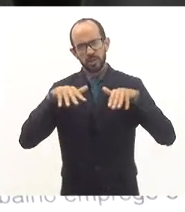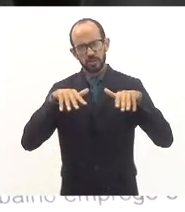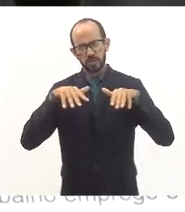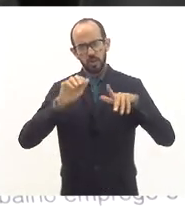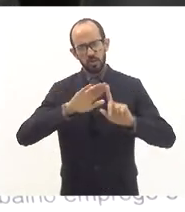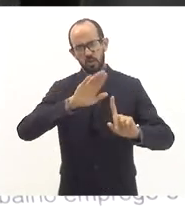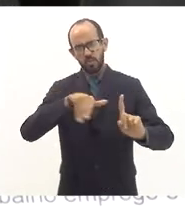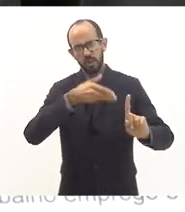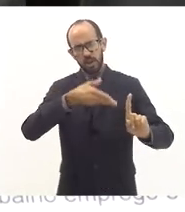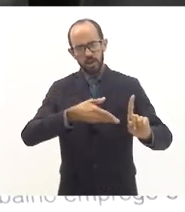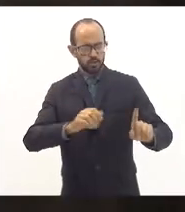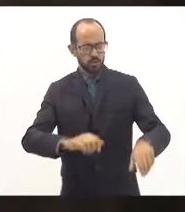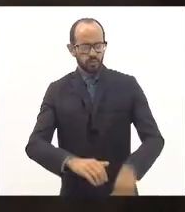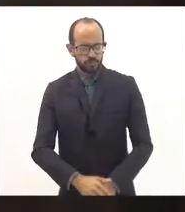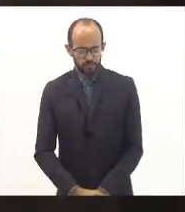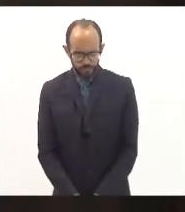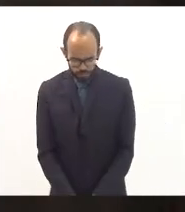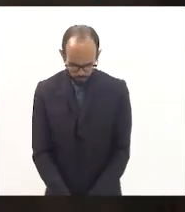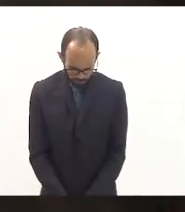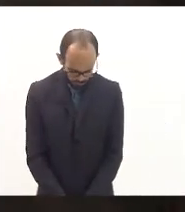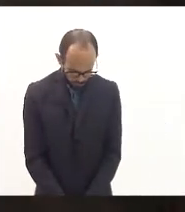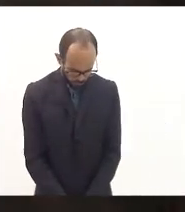belíssima homenagem.